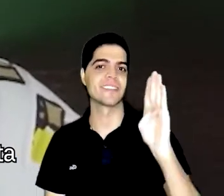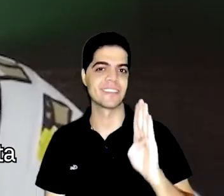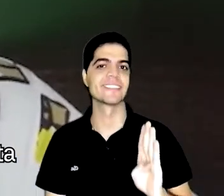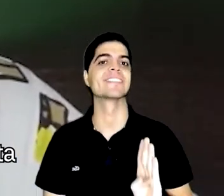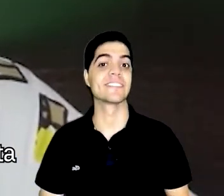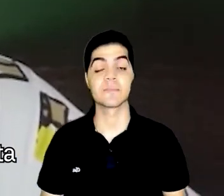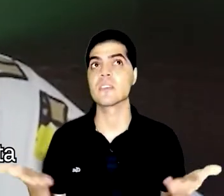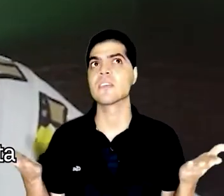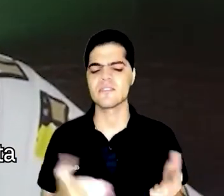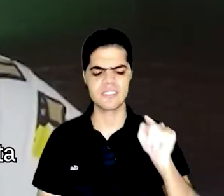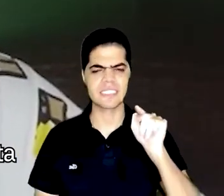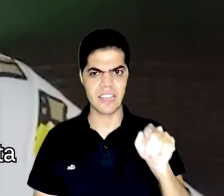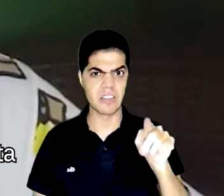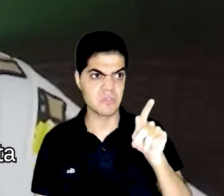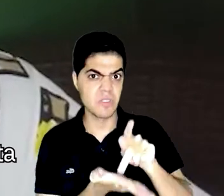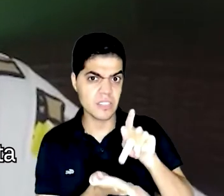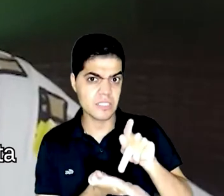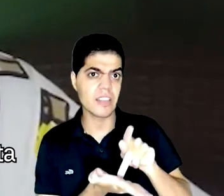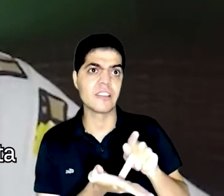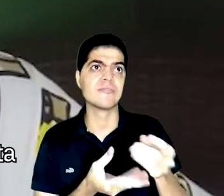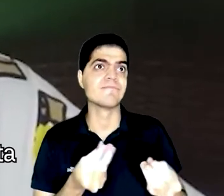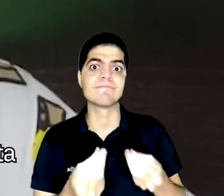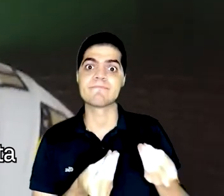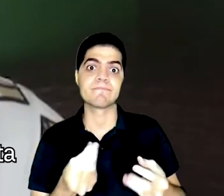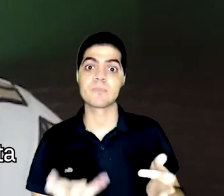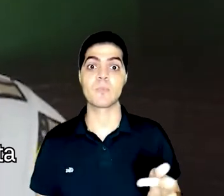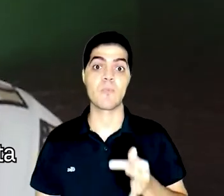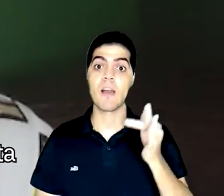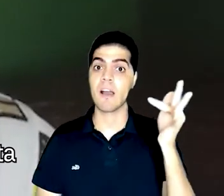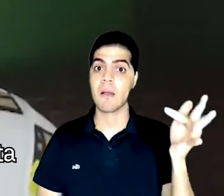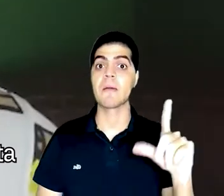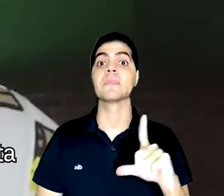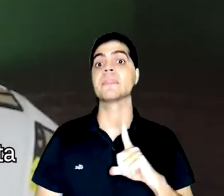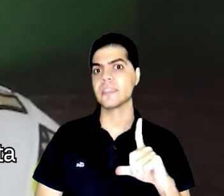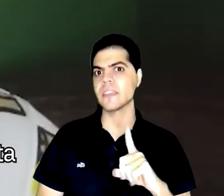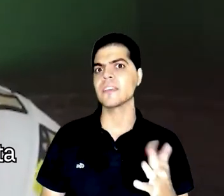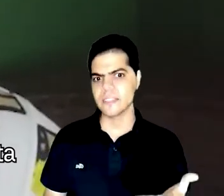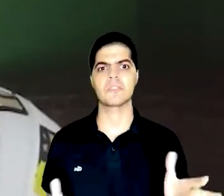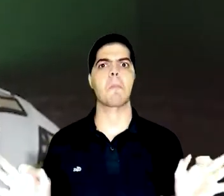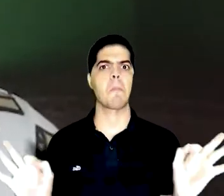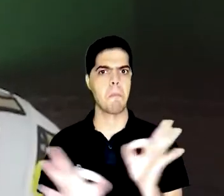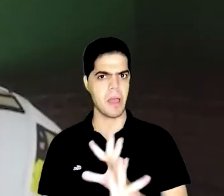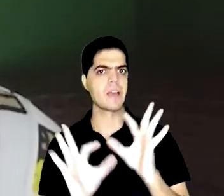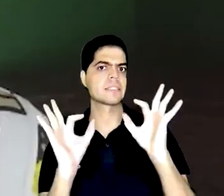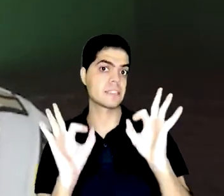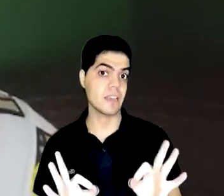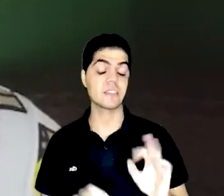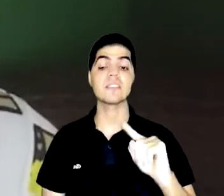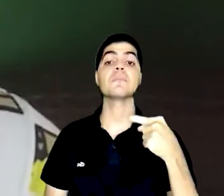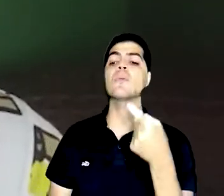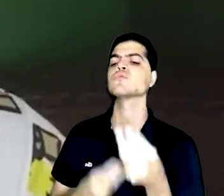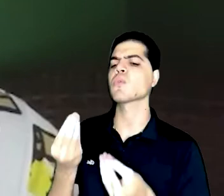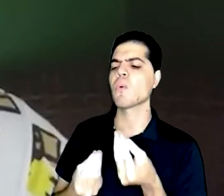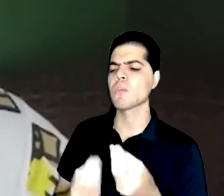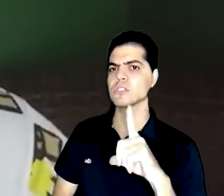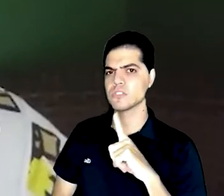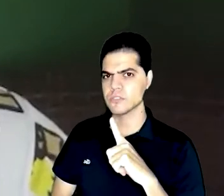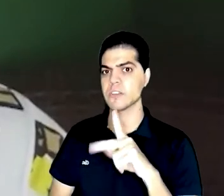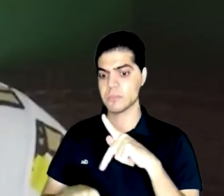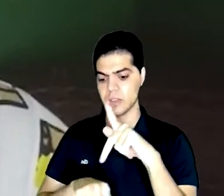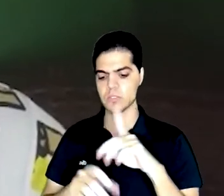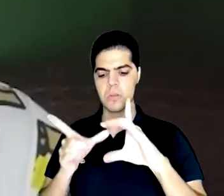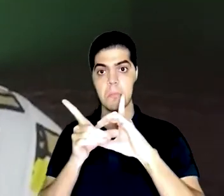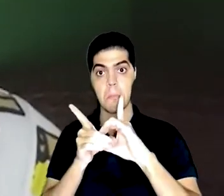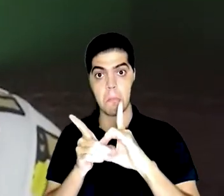que ele só vai ser mesmo só vai ser mesmo completa a partir do momento que a gente tiver a verdadeira